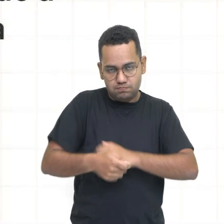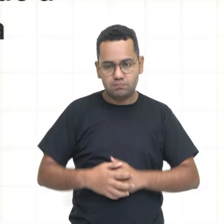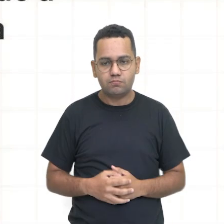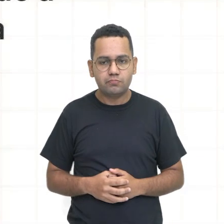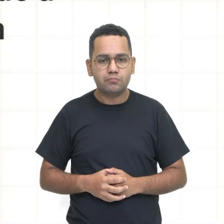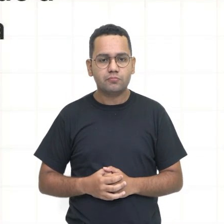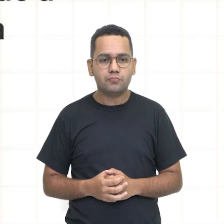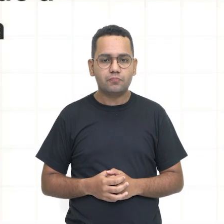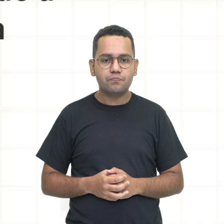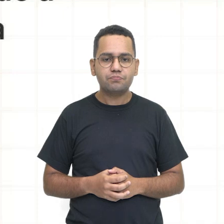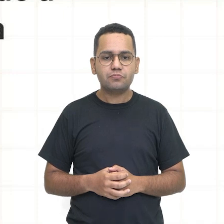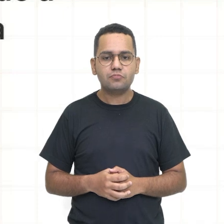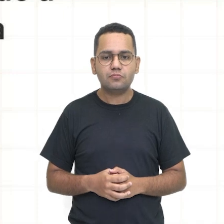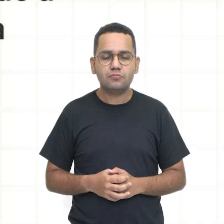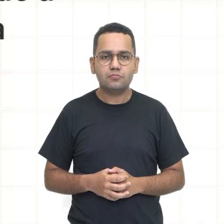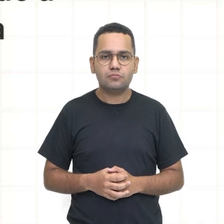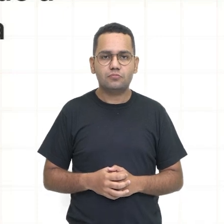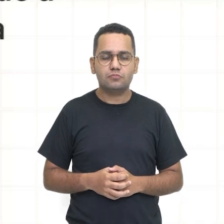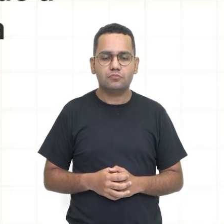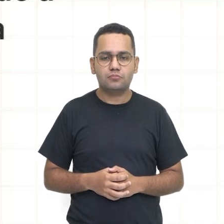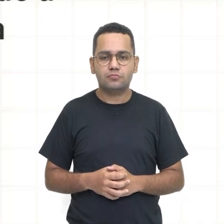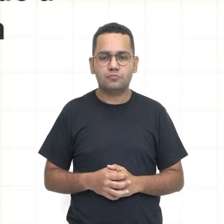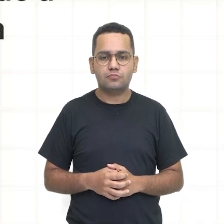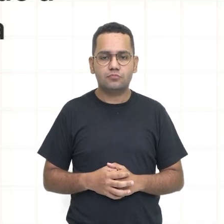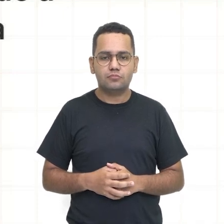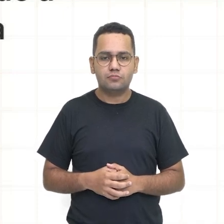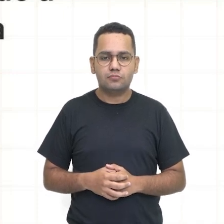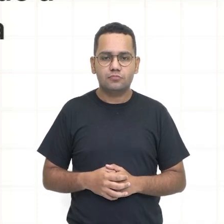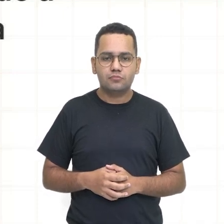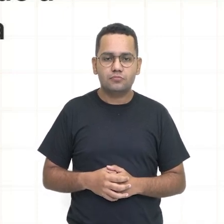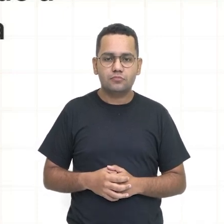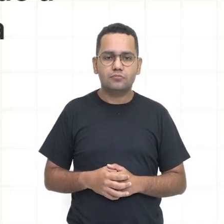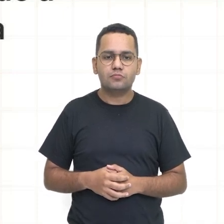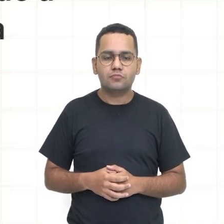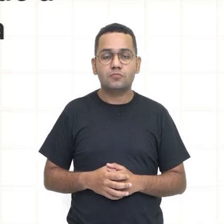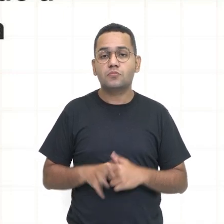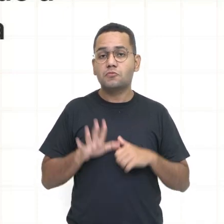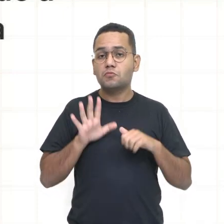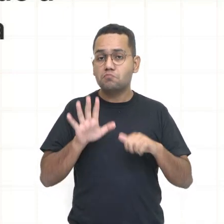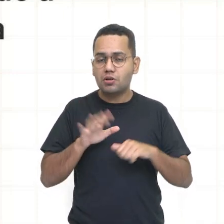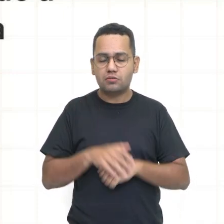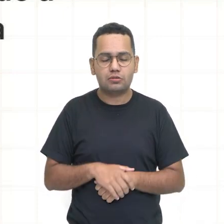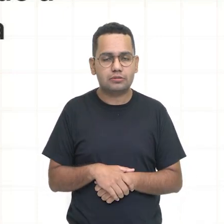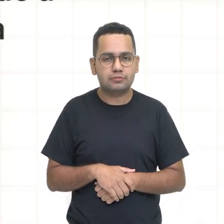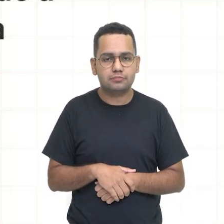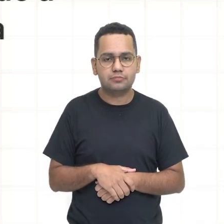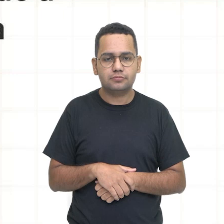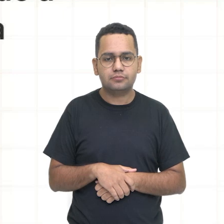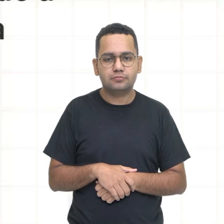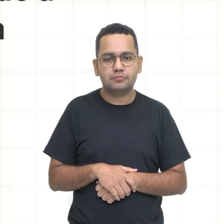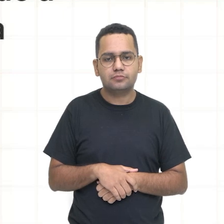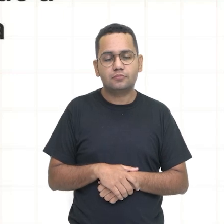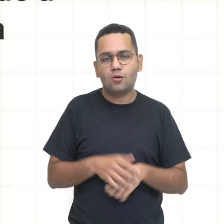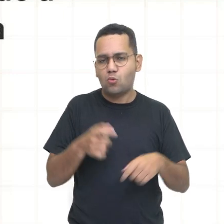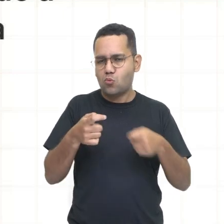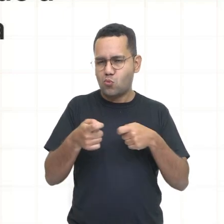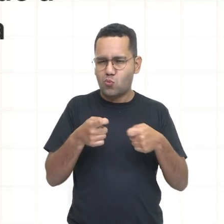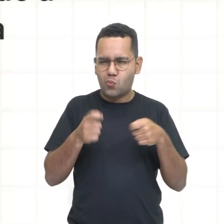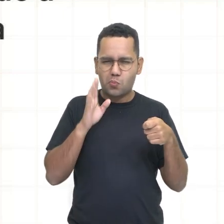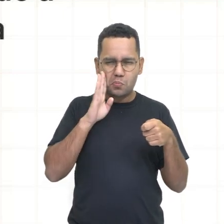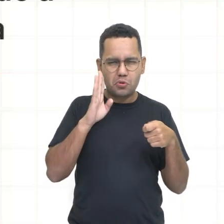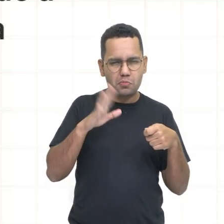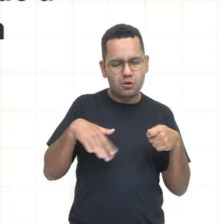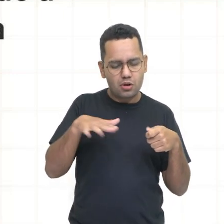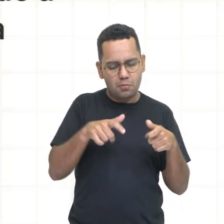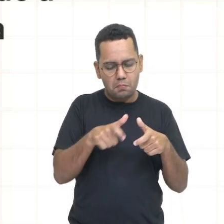tradição brasileira, que é um país, gente. O Brasil é um país do latifúndio. O que é o latifúndio, professor? É